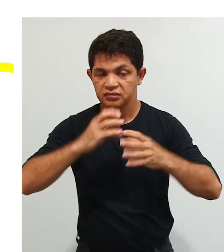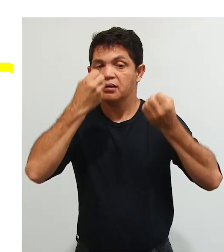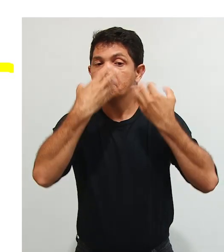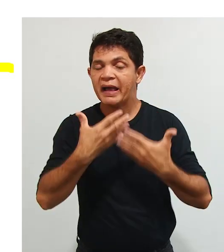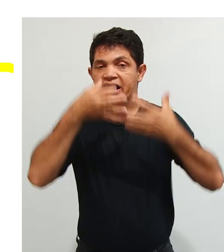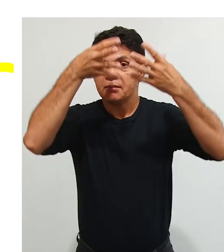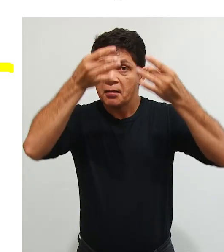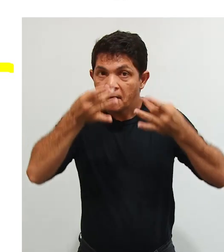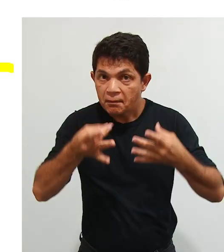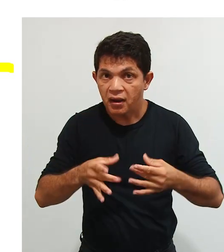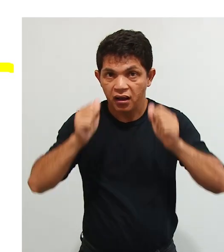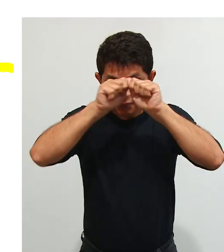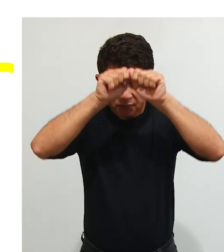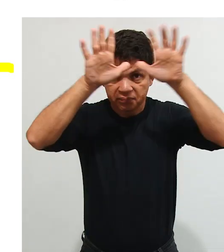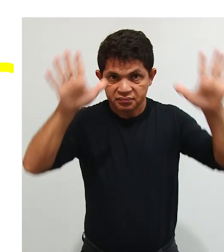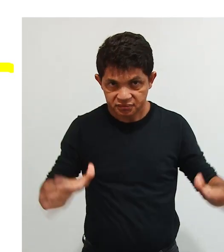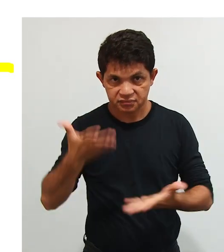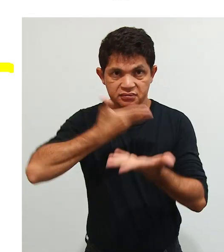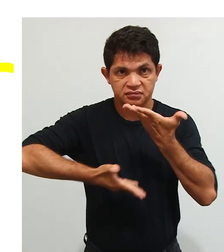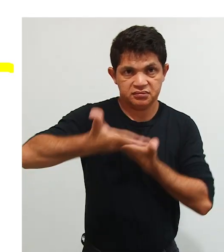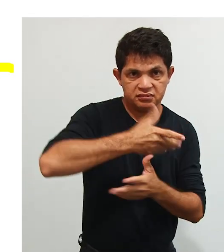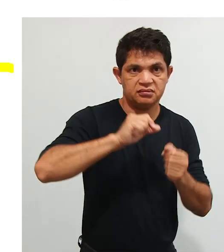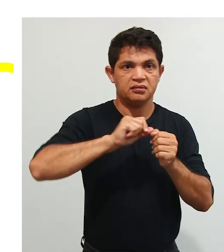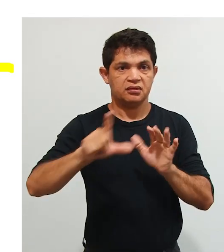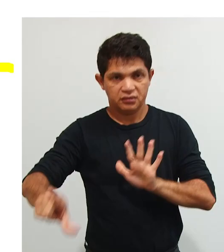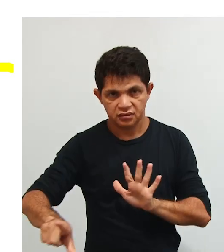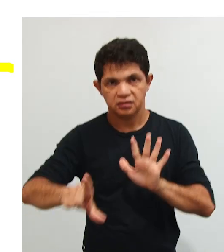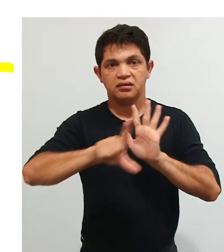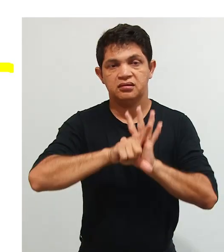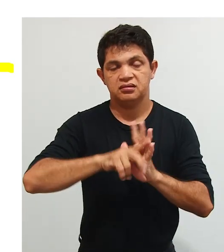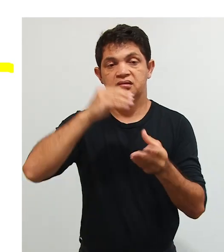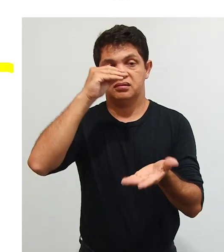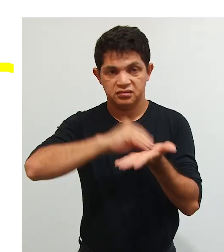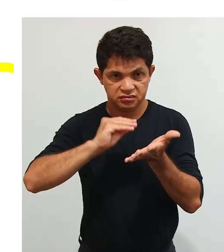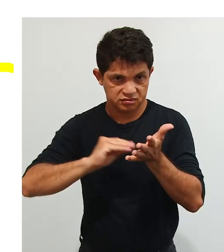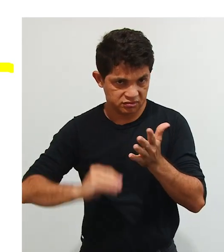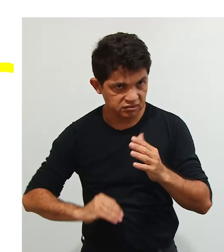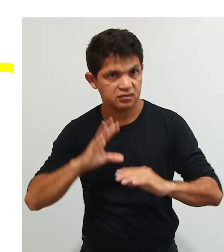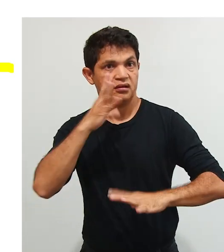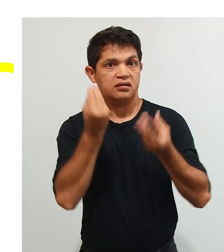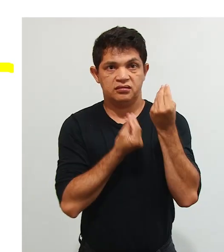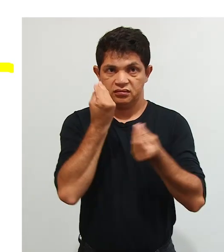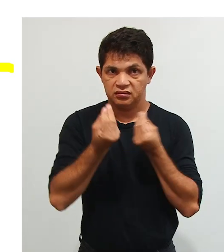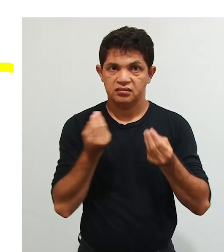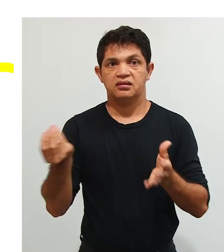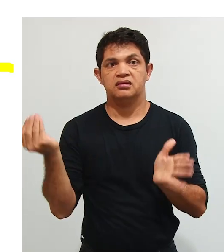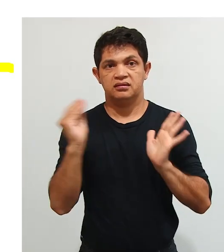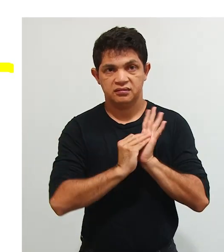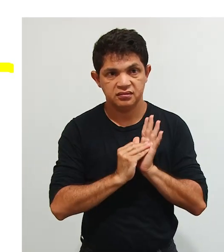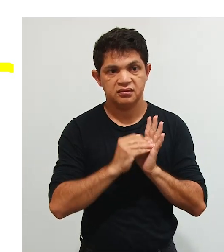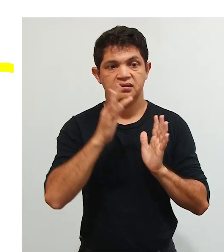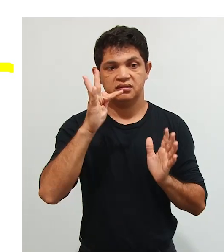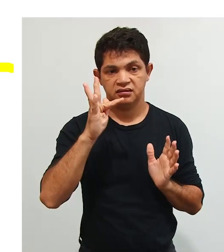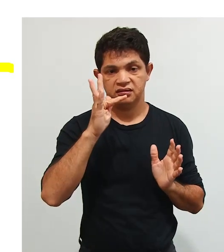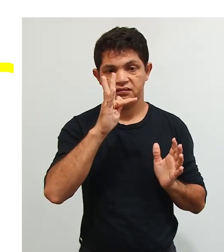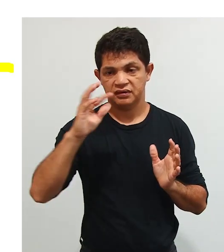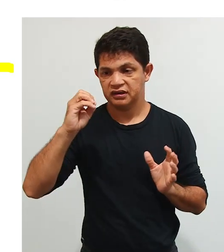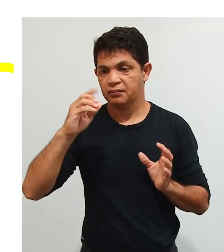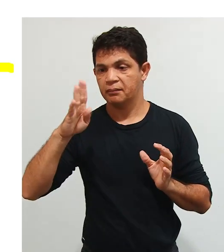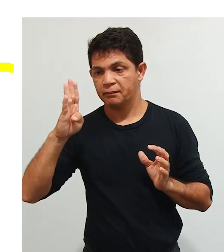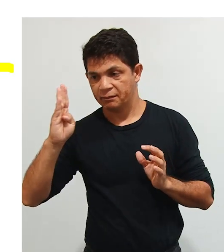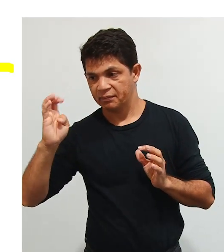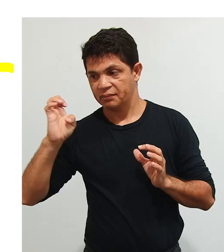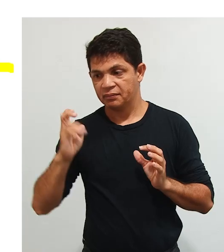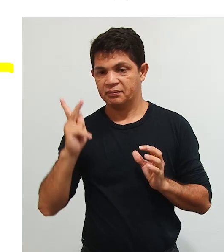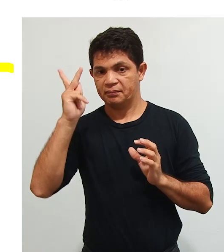comunicação assertiva que eu trouxe para vocês e por meio do desenvolvimento daqueles feedbacks